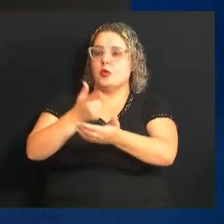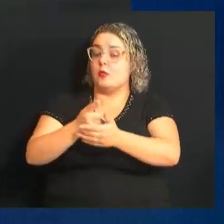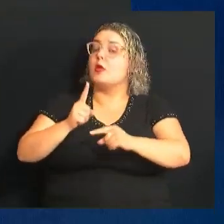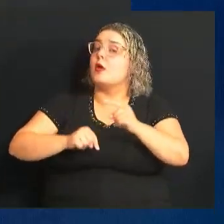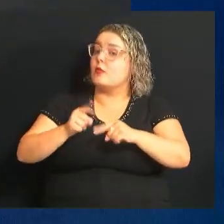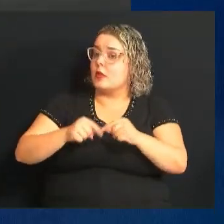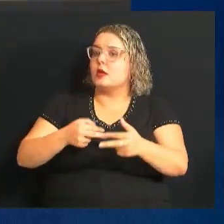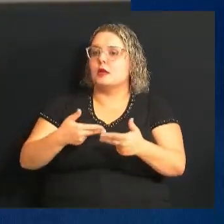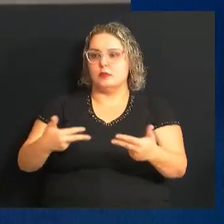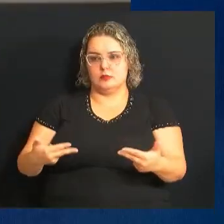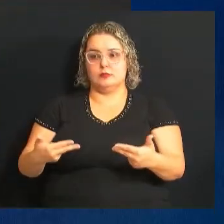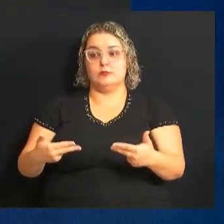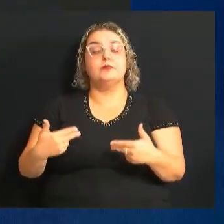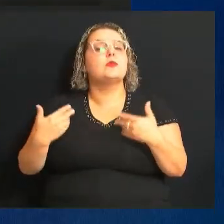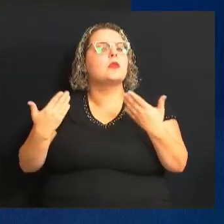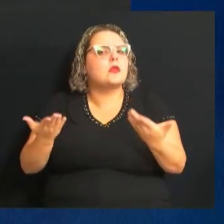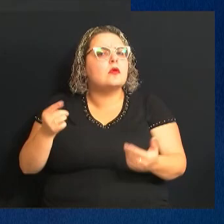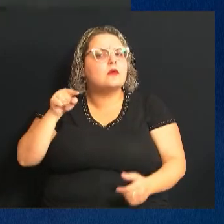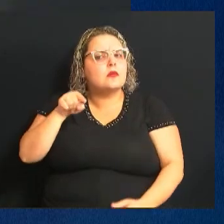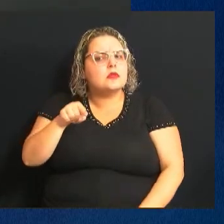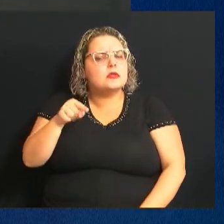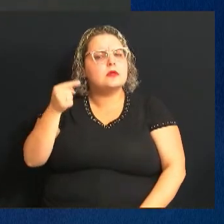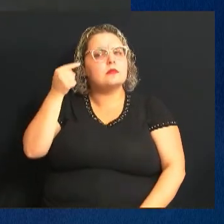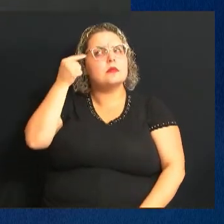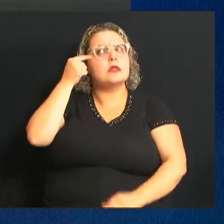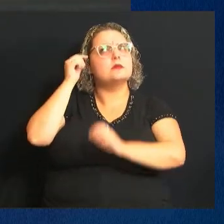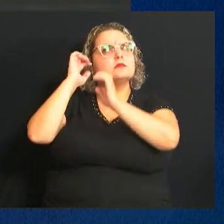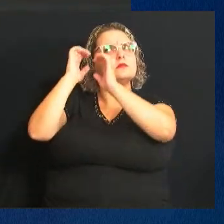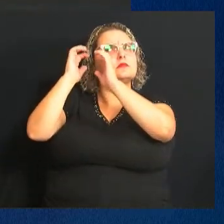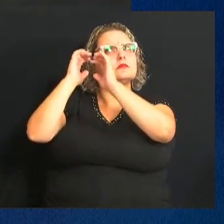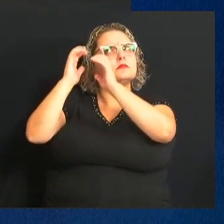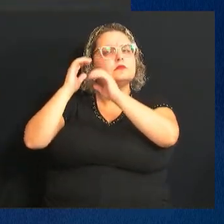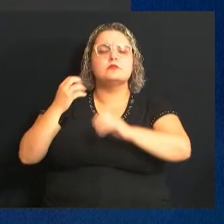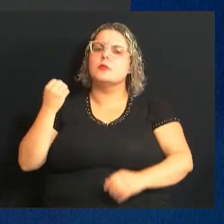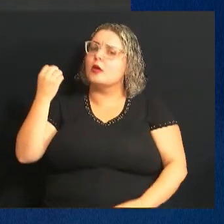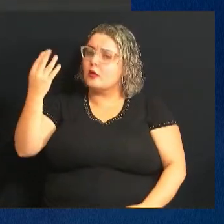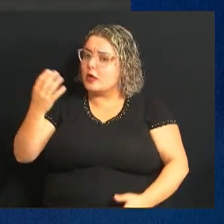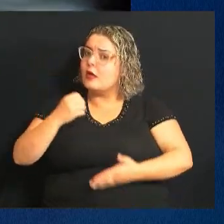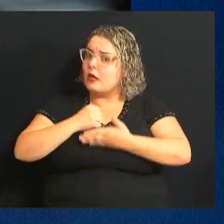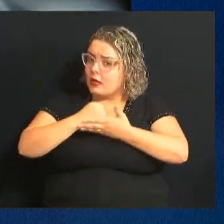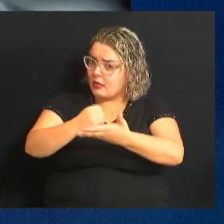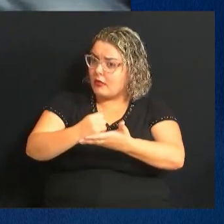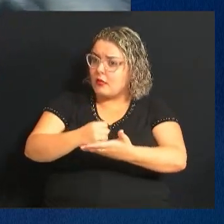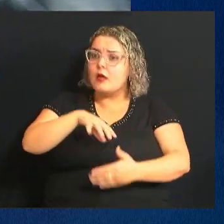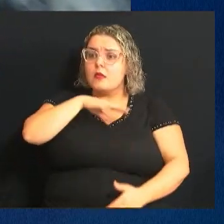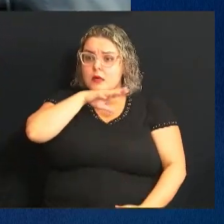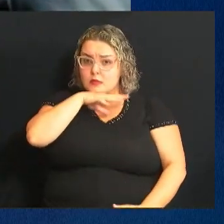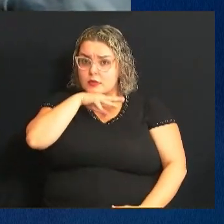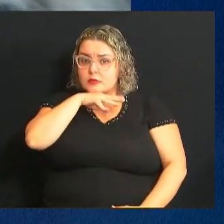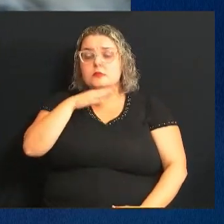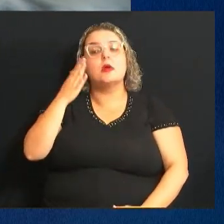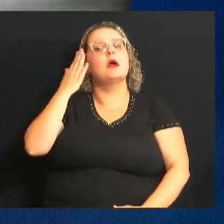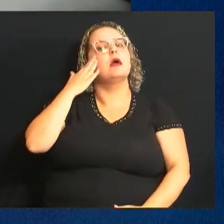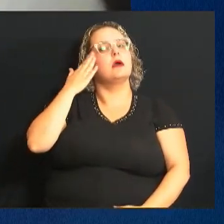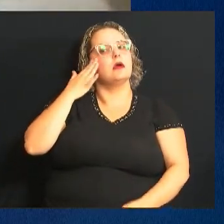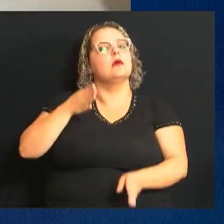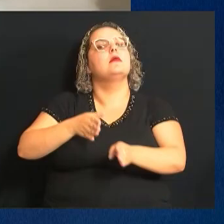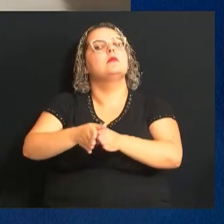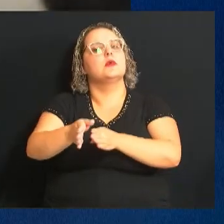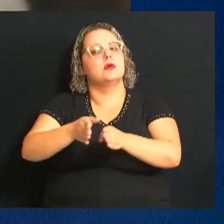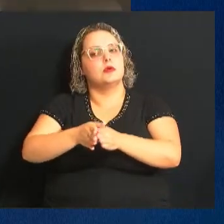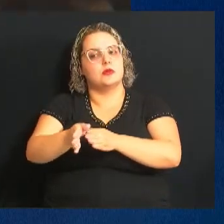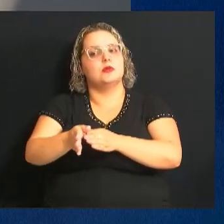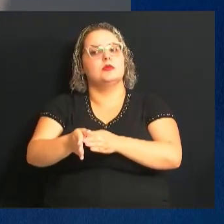escolar. E você está pensando em viajar e levar o seu animal? Saiba as recomendações com